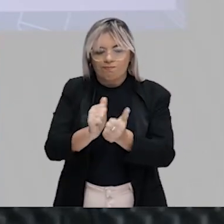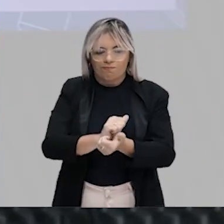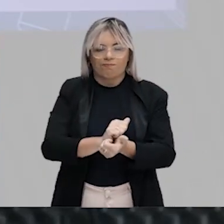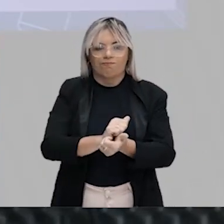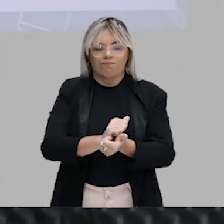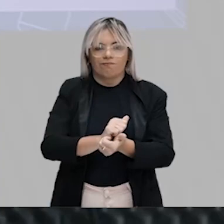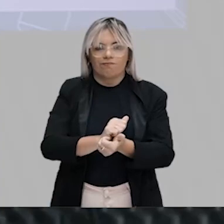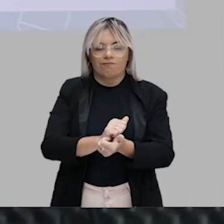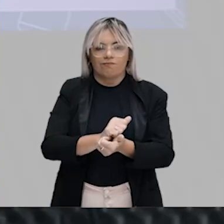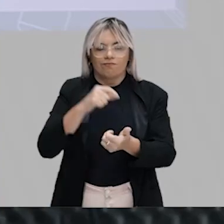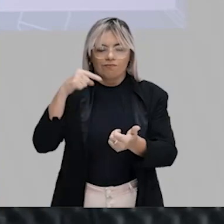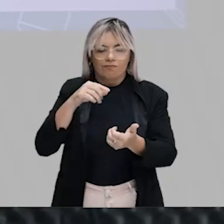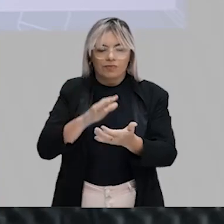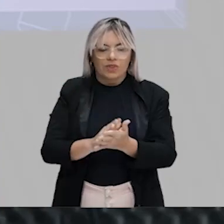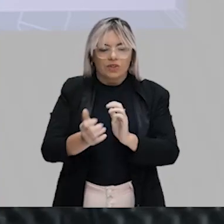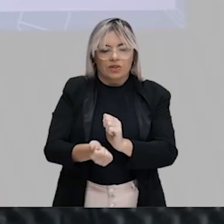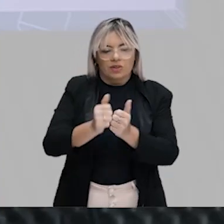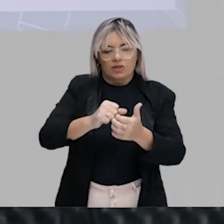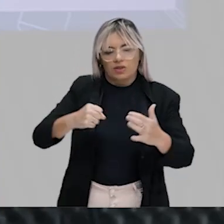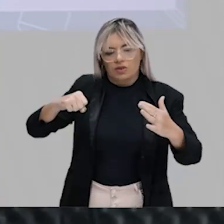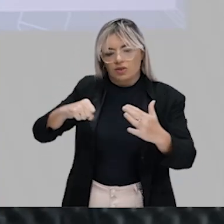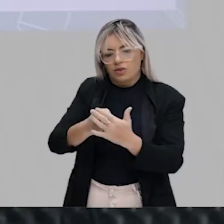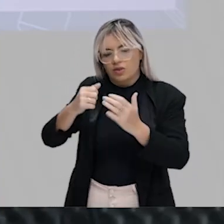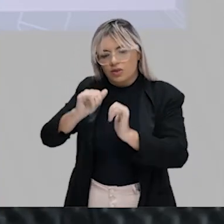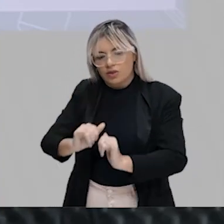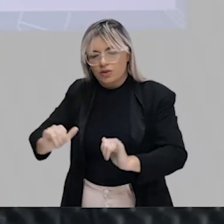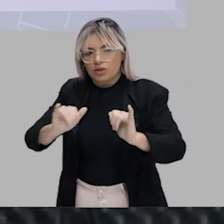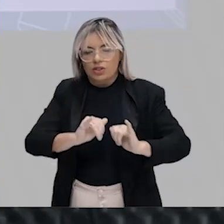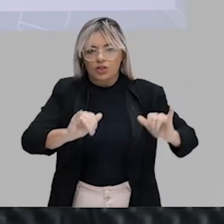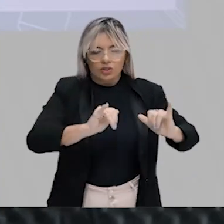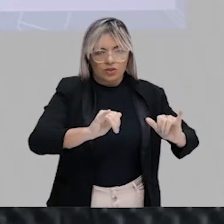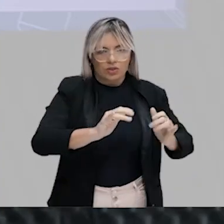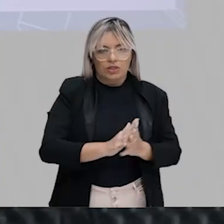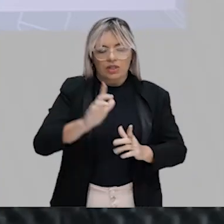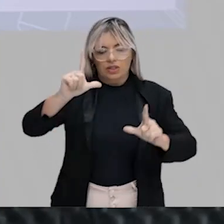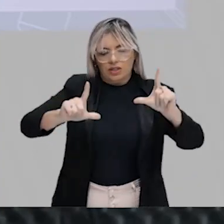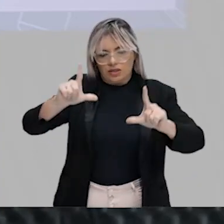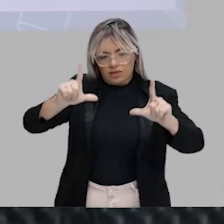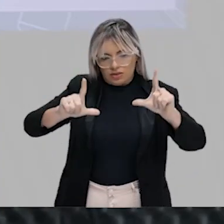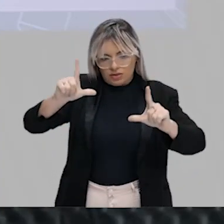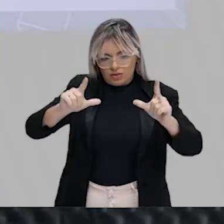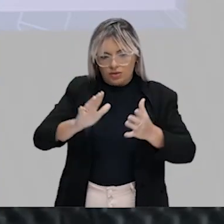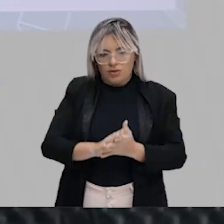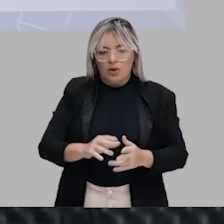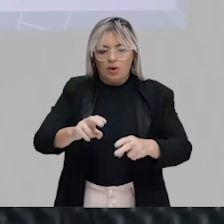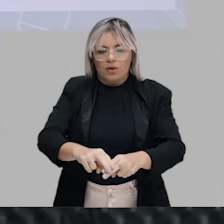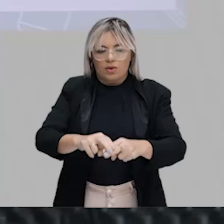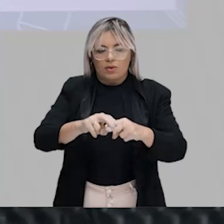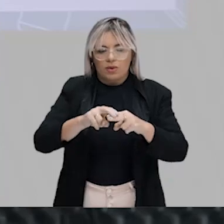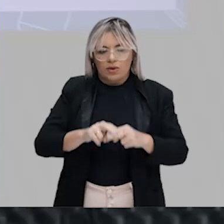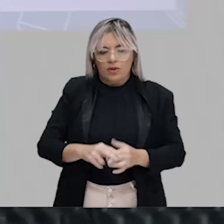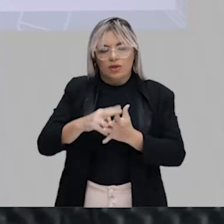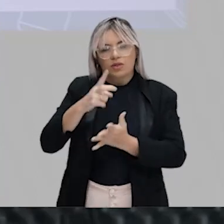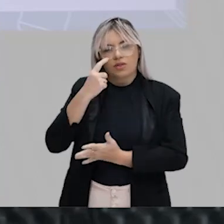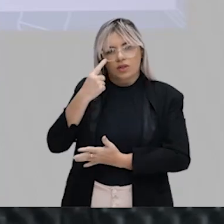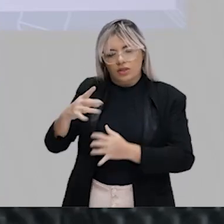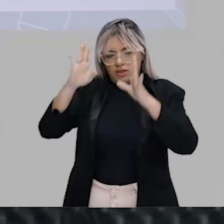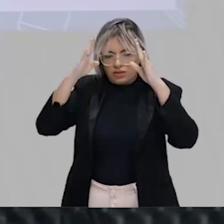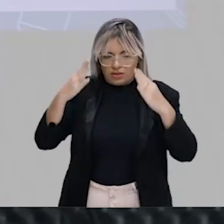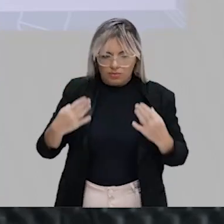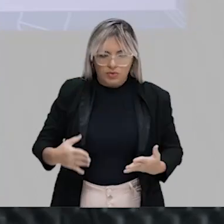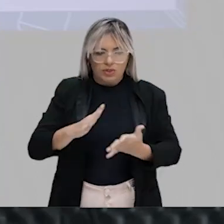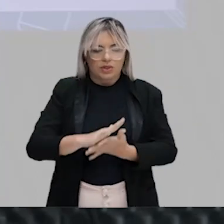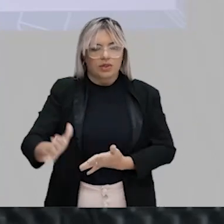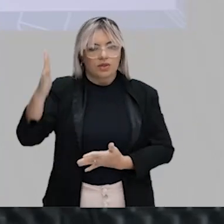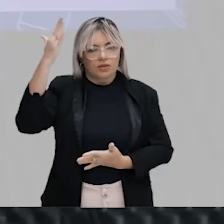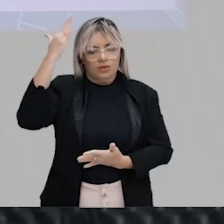esportivas e artes marciais em suas publicações e transmissões. Portanto, torna-se muito interessante